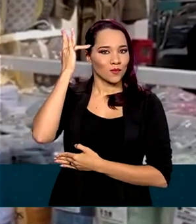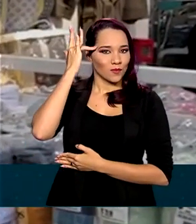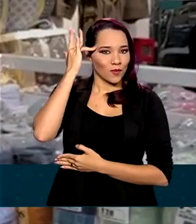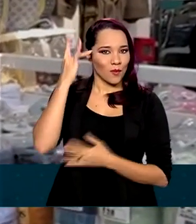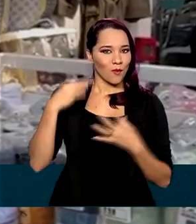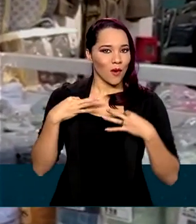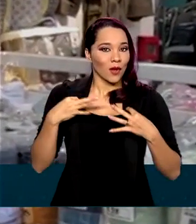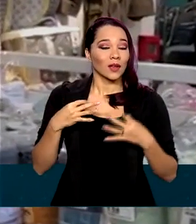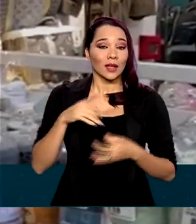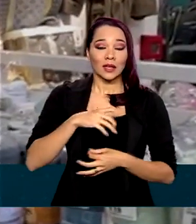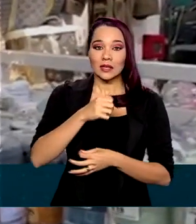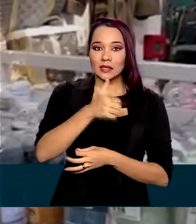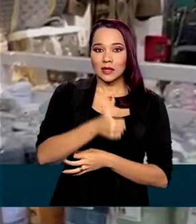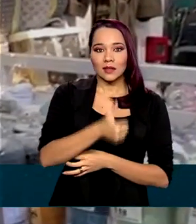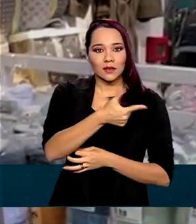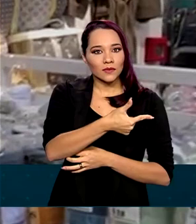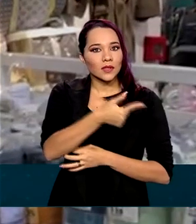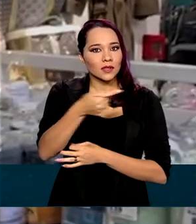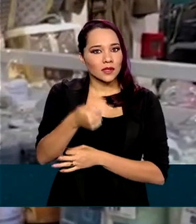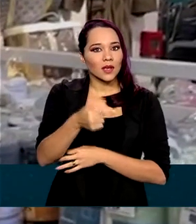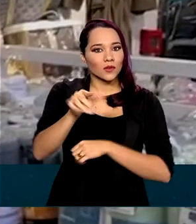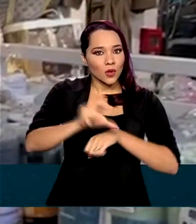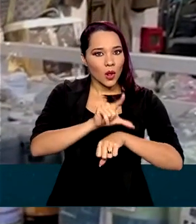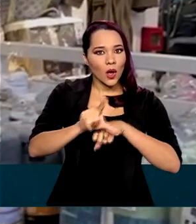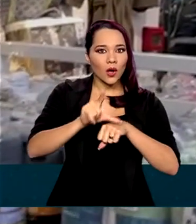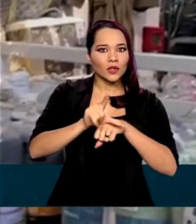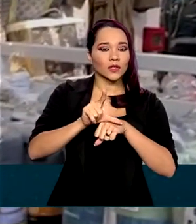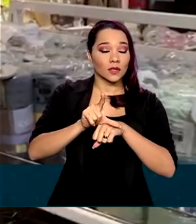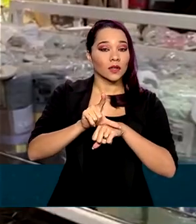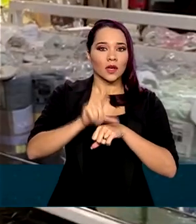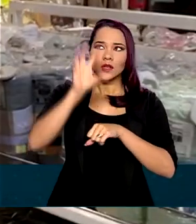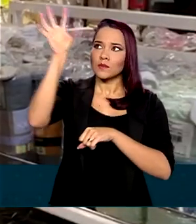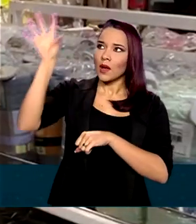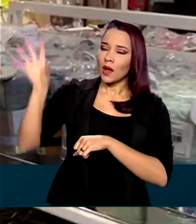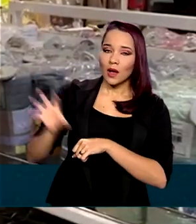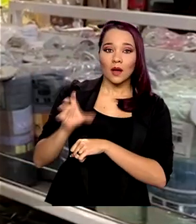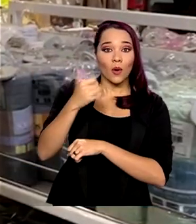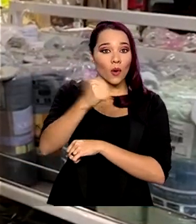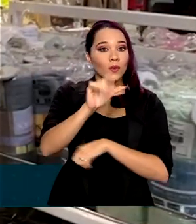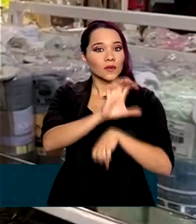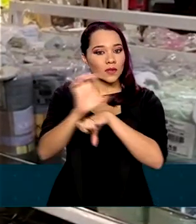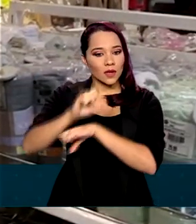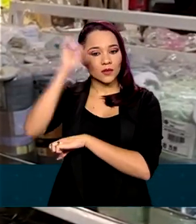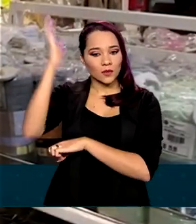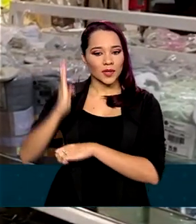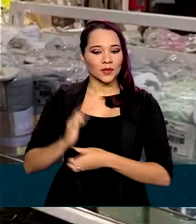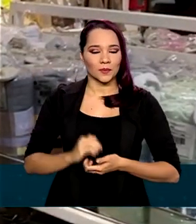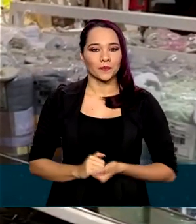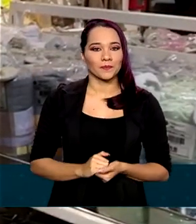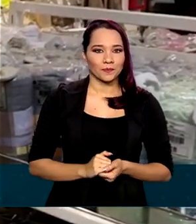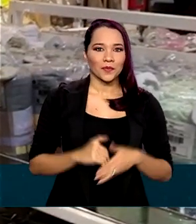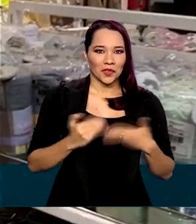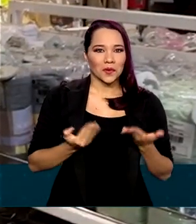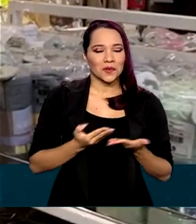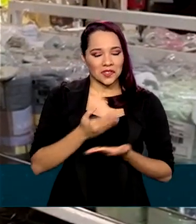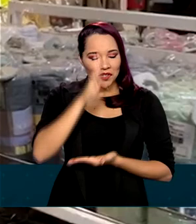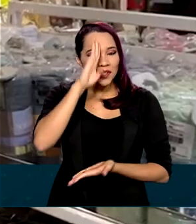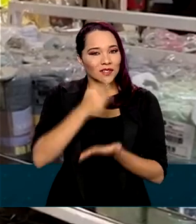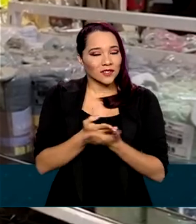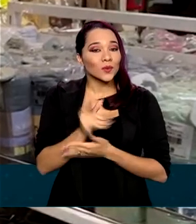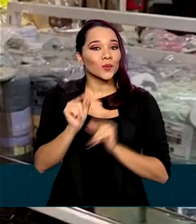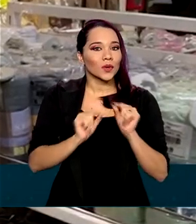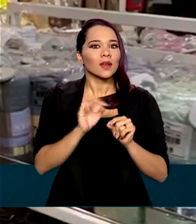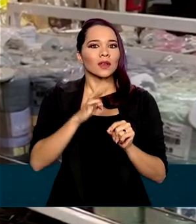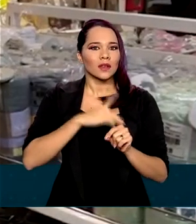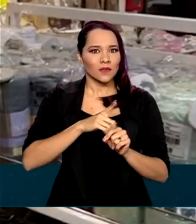127 lojas espalhadas por 11 estados. A gente acredita que vai ser uma semana de retomada